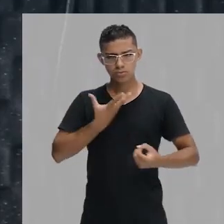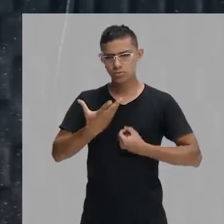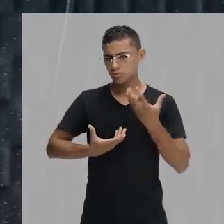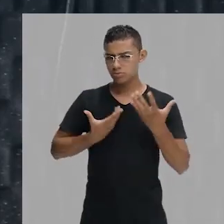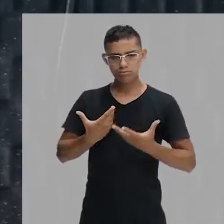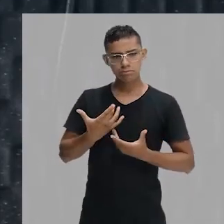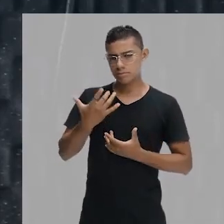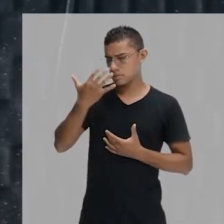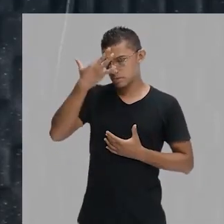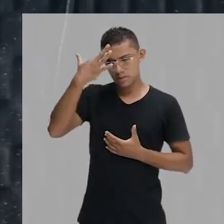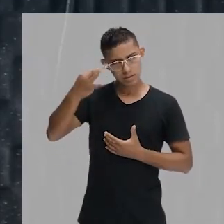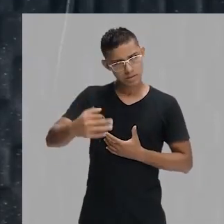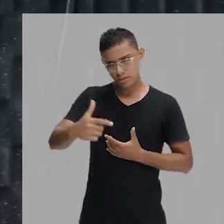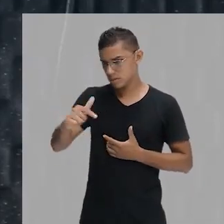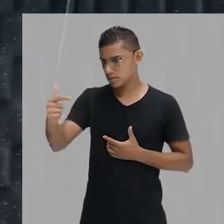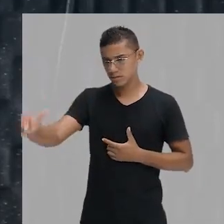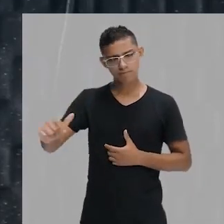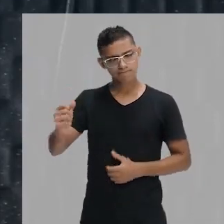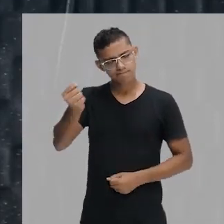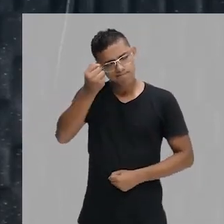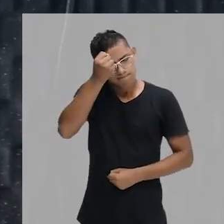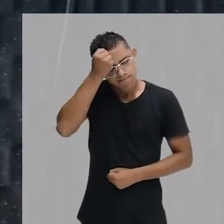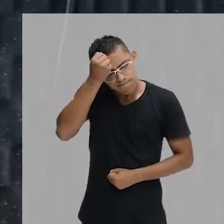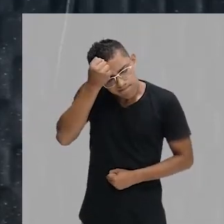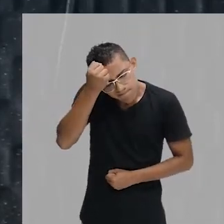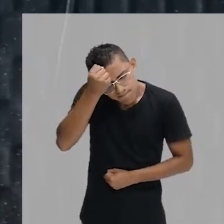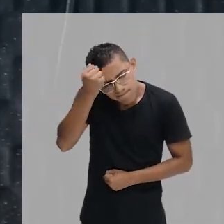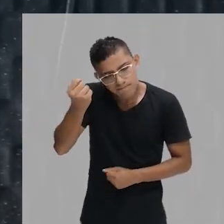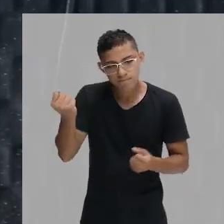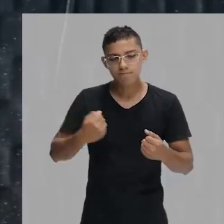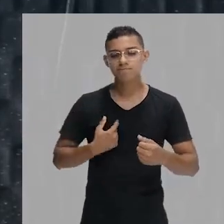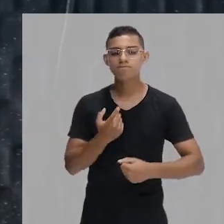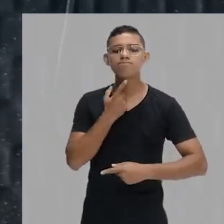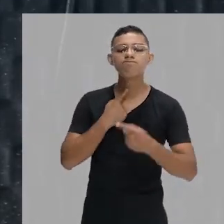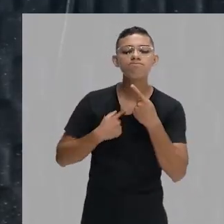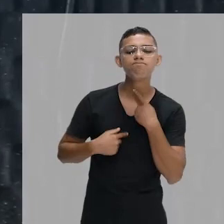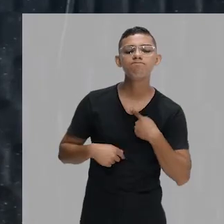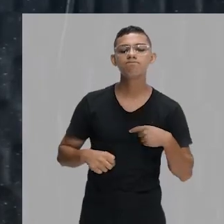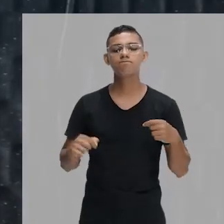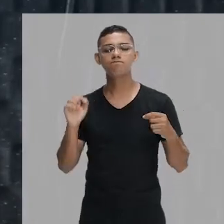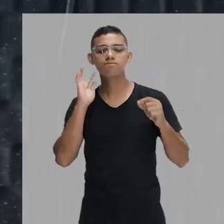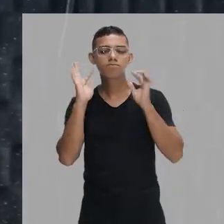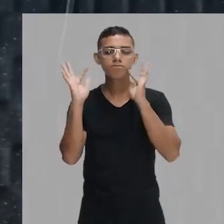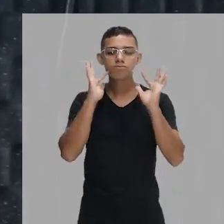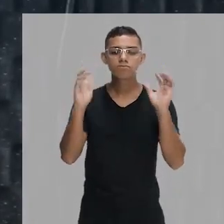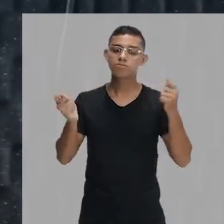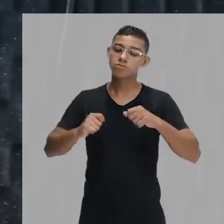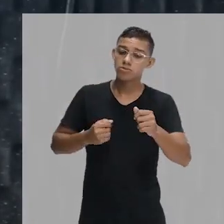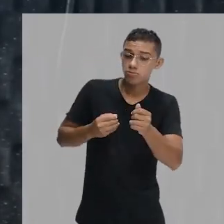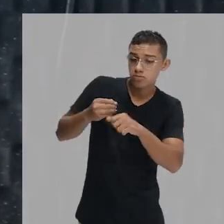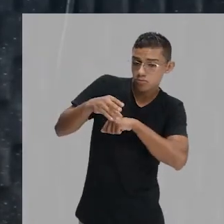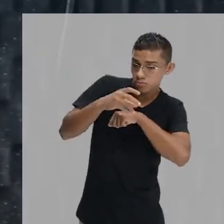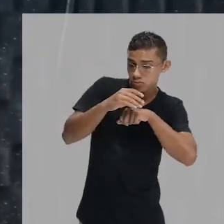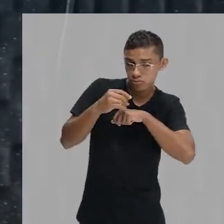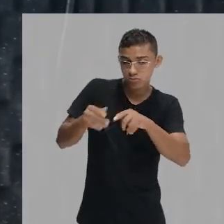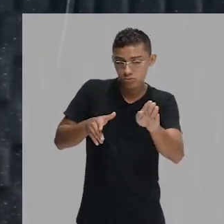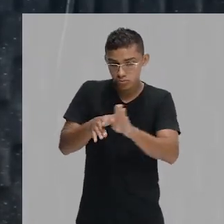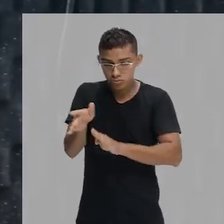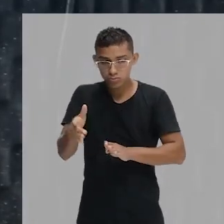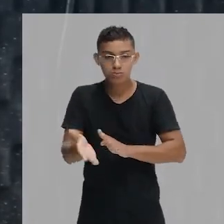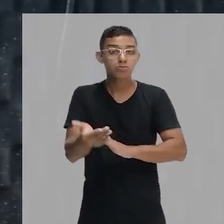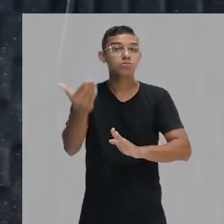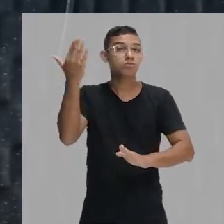arrependimentos, desejos improváveis e recomendações, conselhos que deveriam ser realizados no passado.